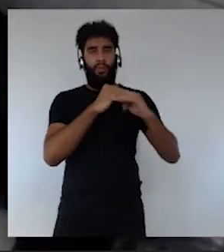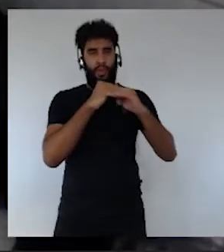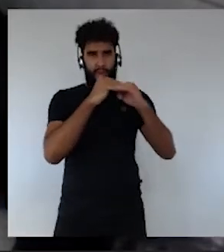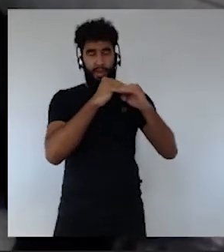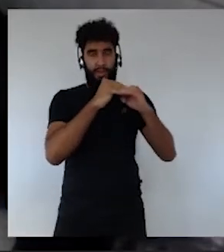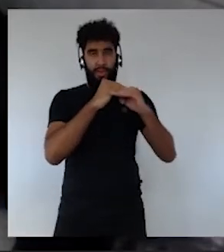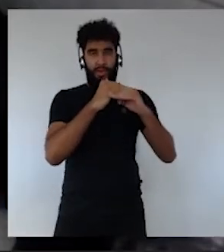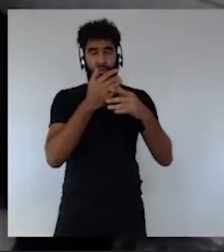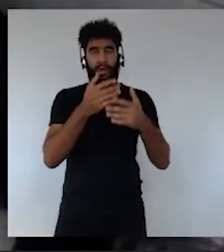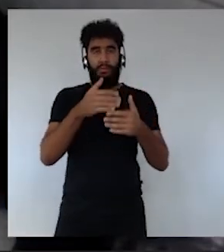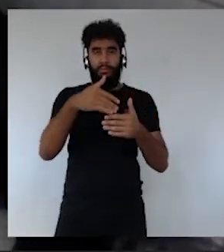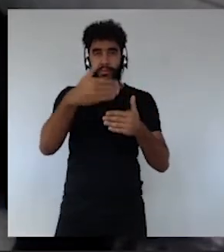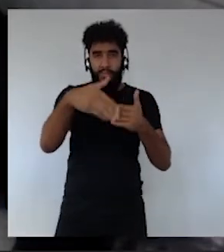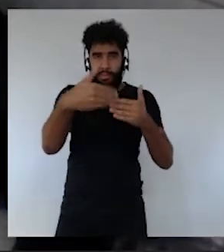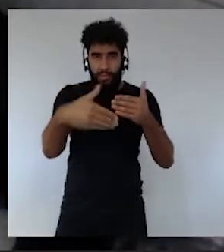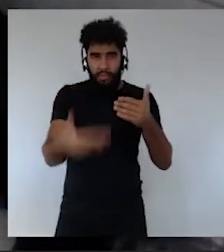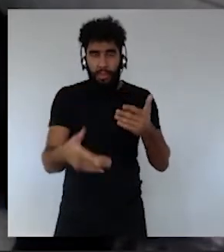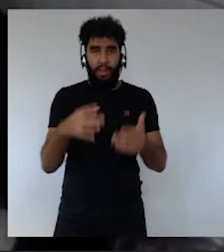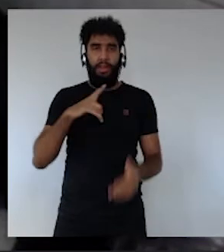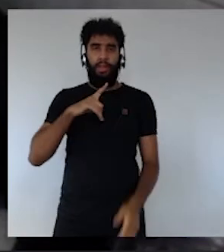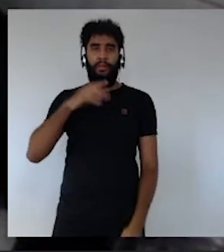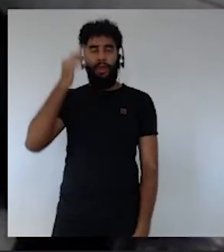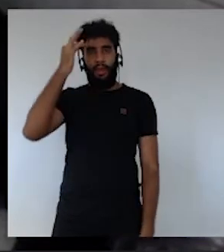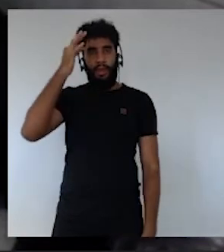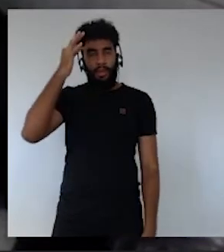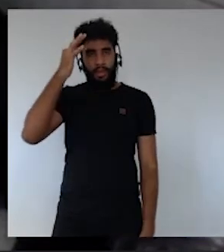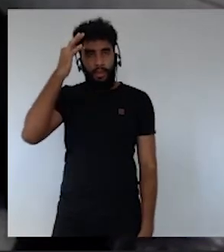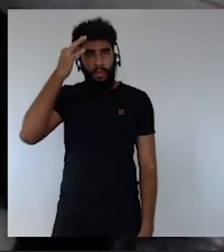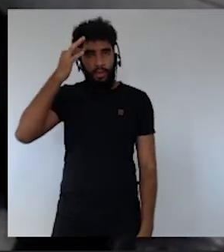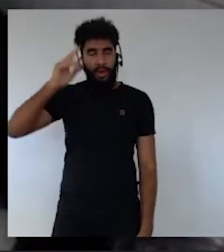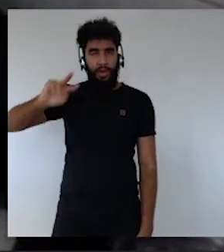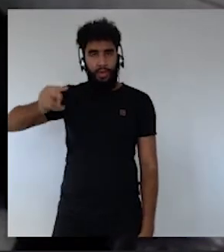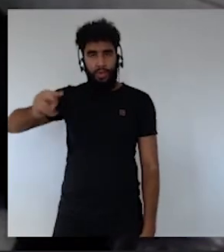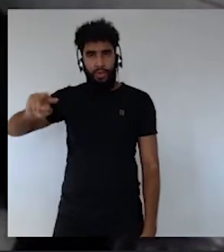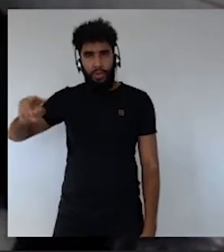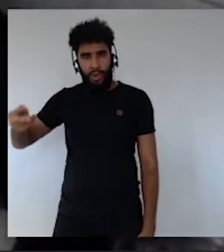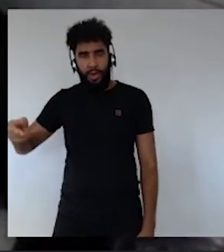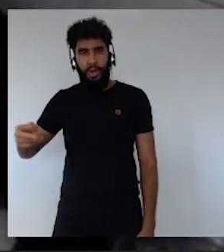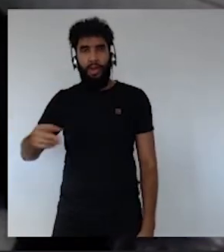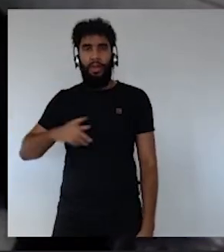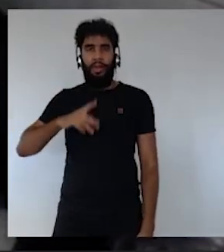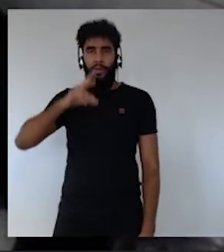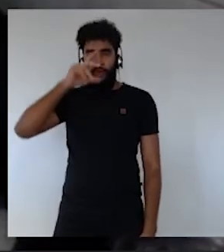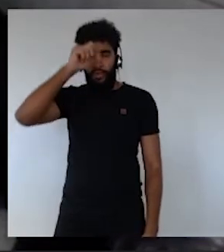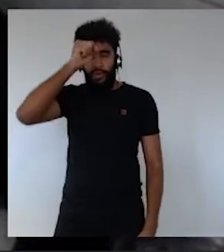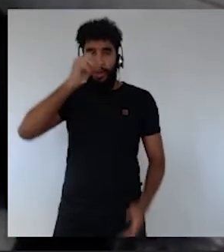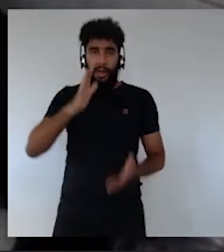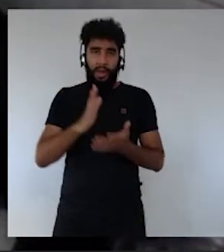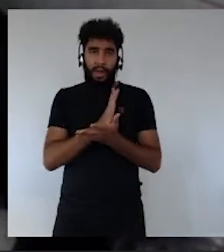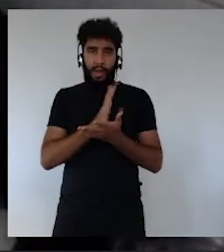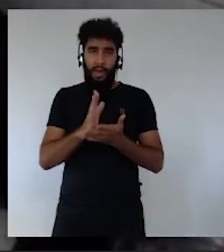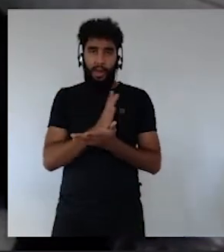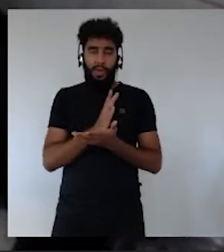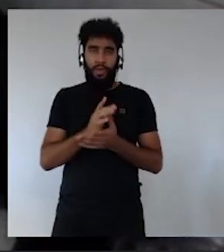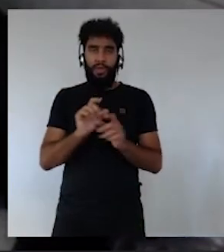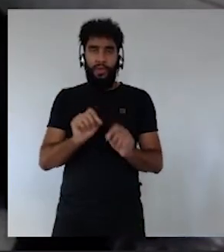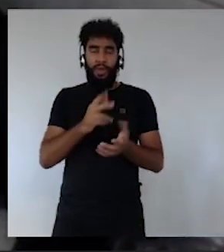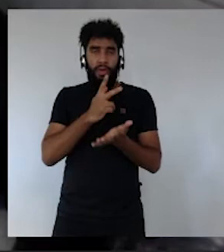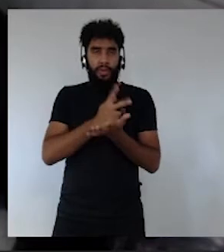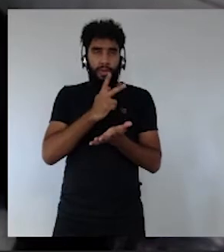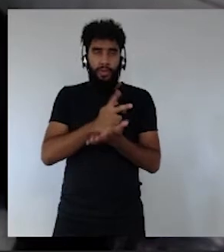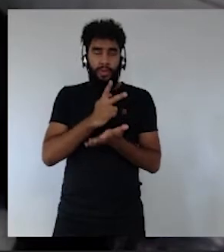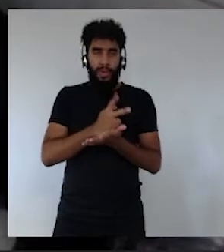no desequilíbrio? As teorias foram ventiladas rapidamente, a força maior, o caso fortuito, alguns dizem tratar-se da mesma